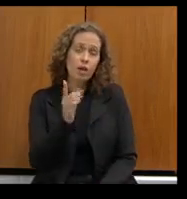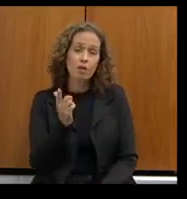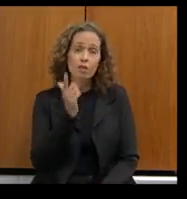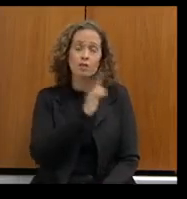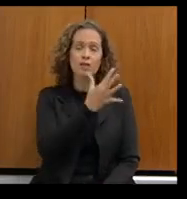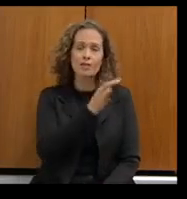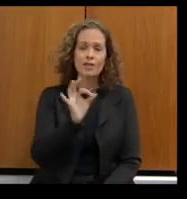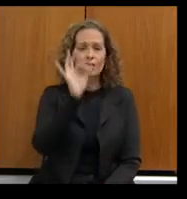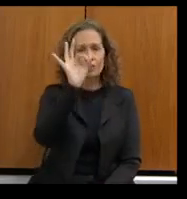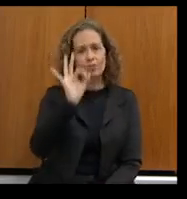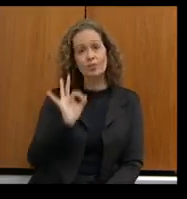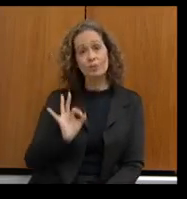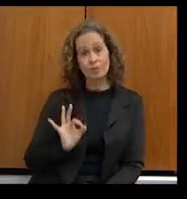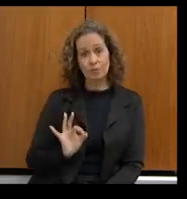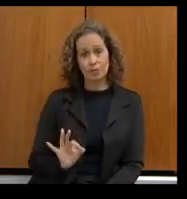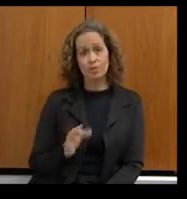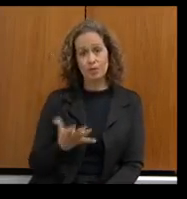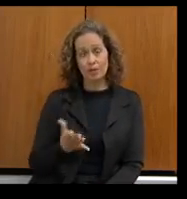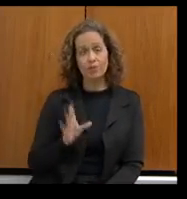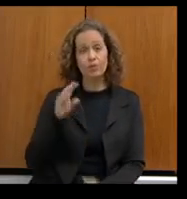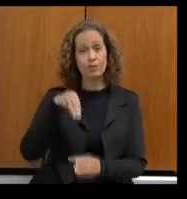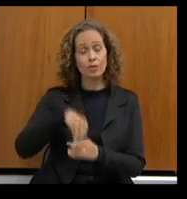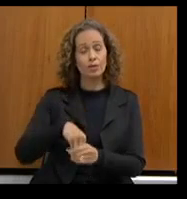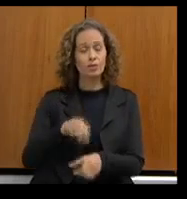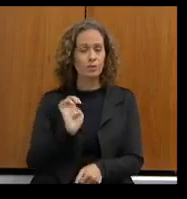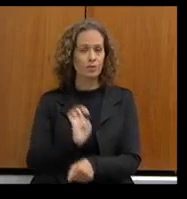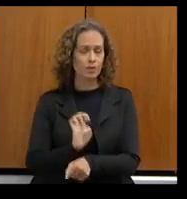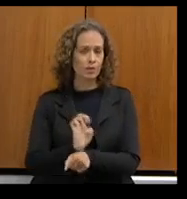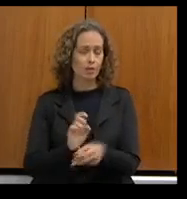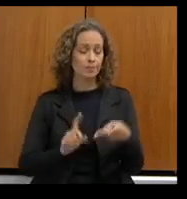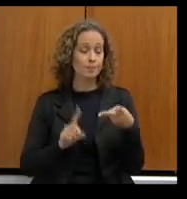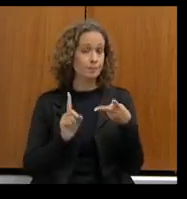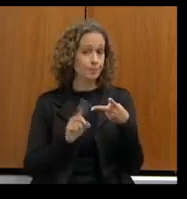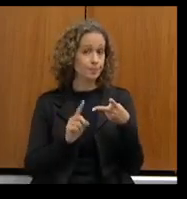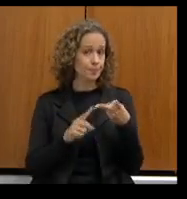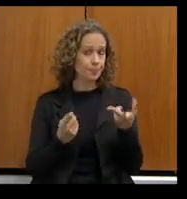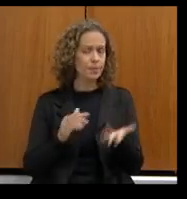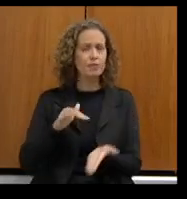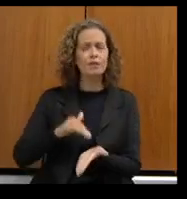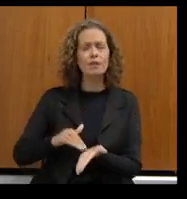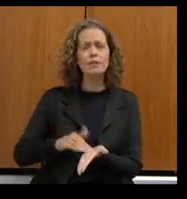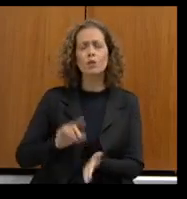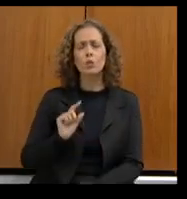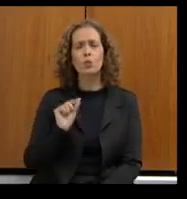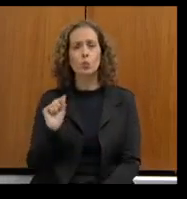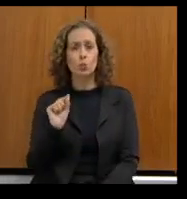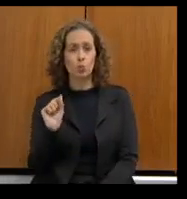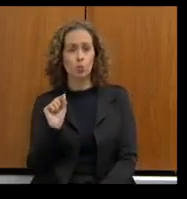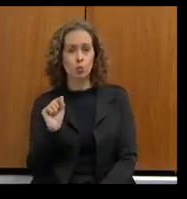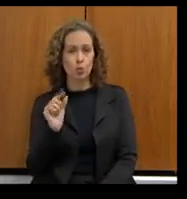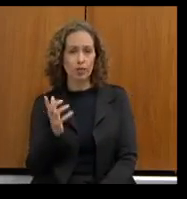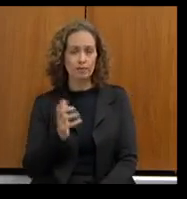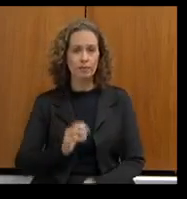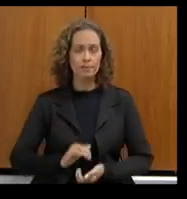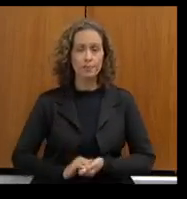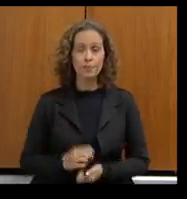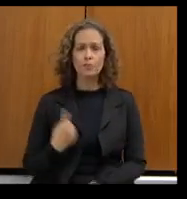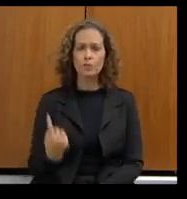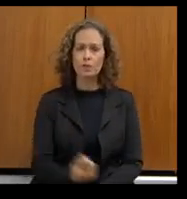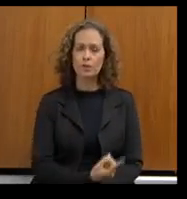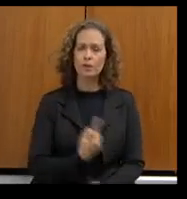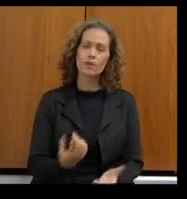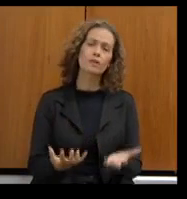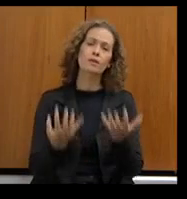por cento de cobertura no estado o outro ponto secretário nós